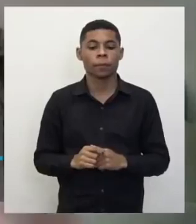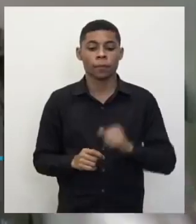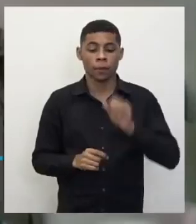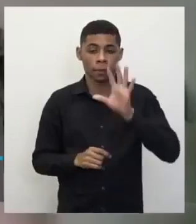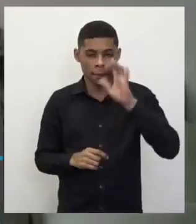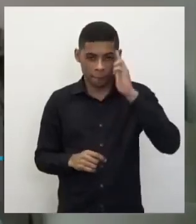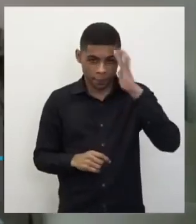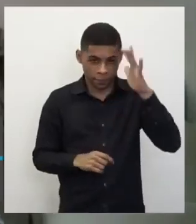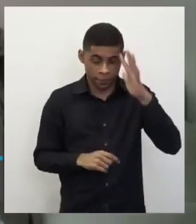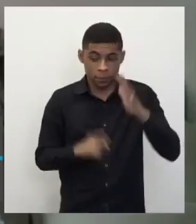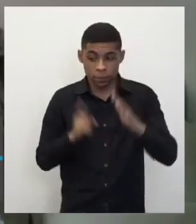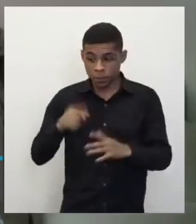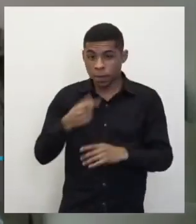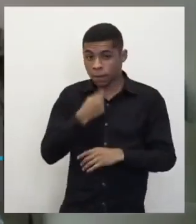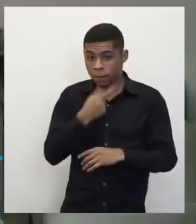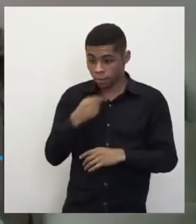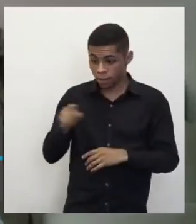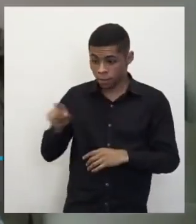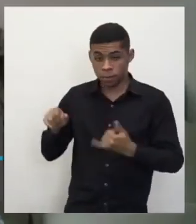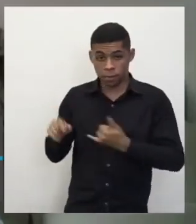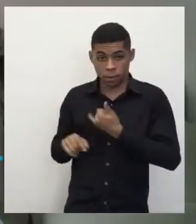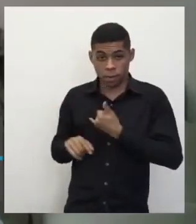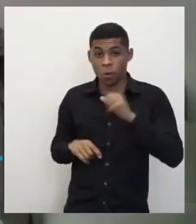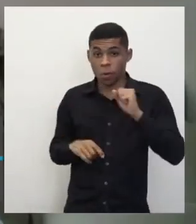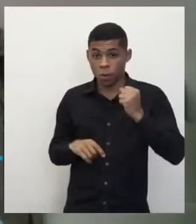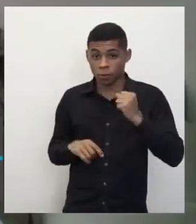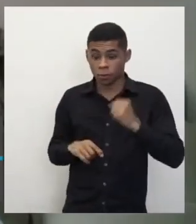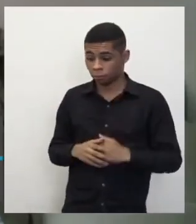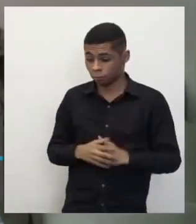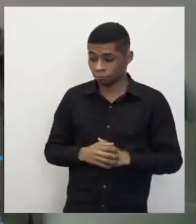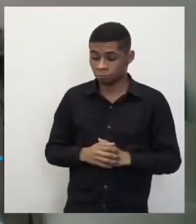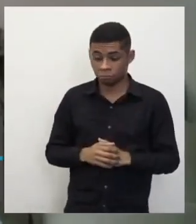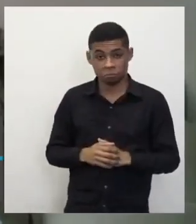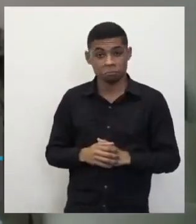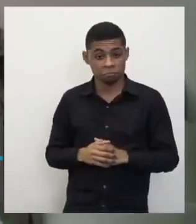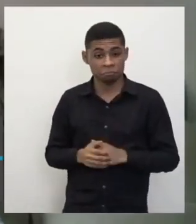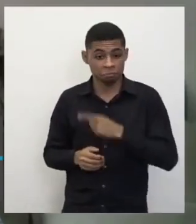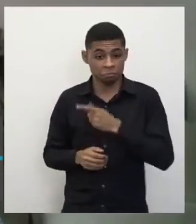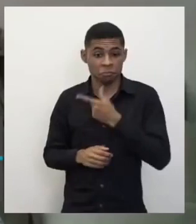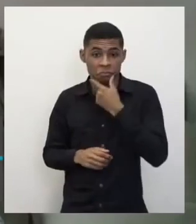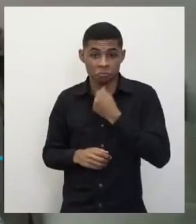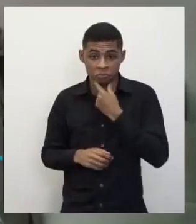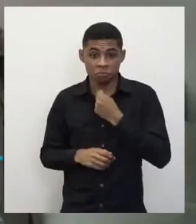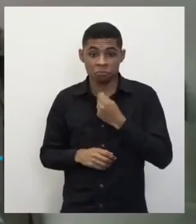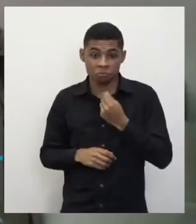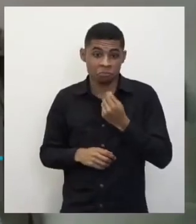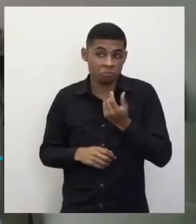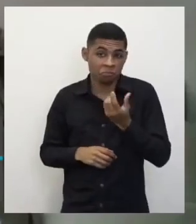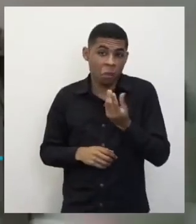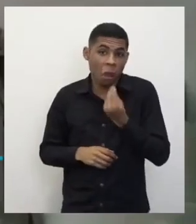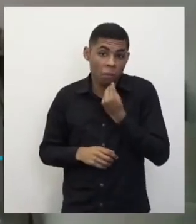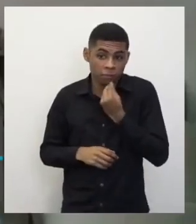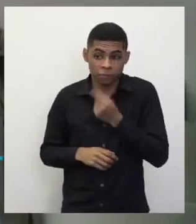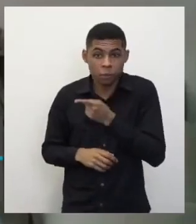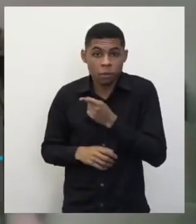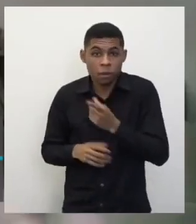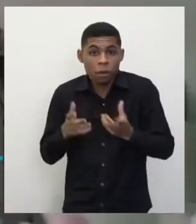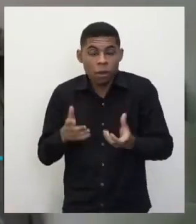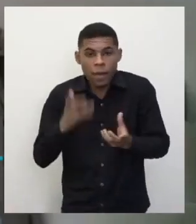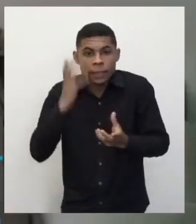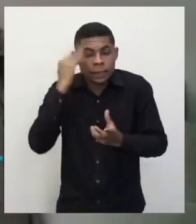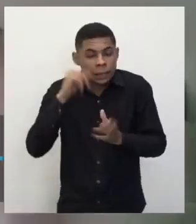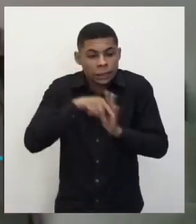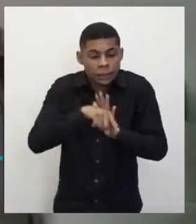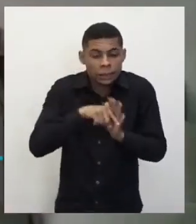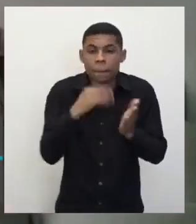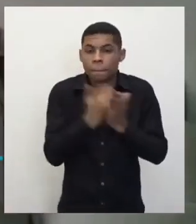pensando que é um garoto de 8 anos, então esse garoto, claro que tinha a intenção de saber mais,